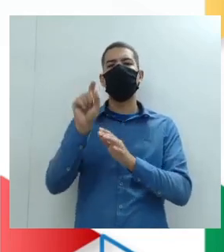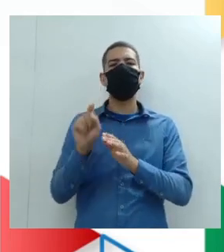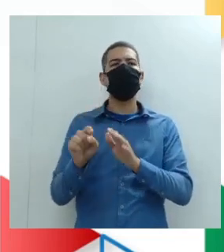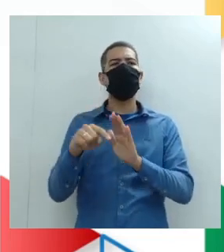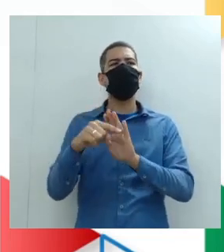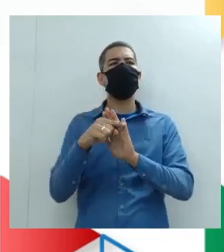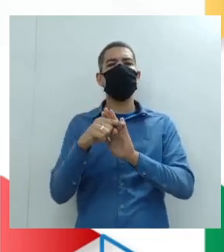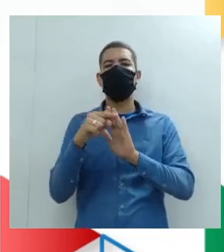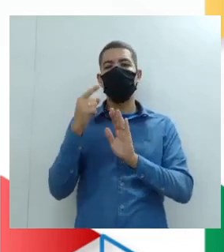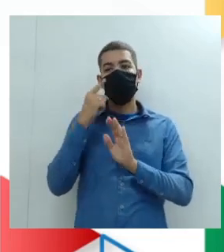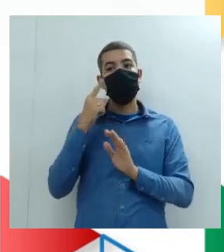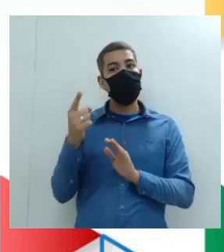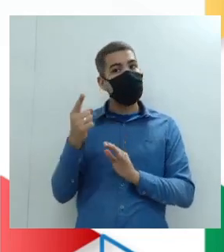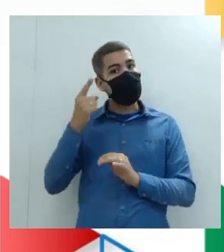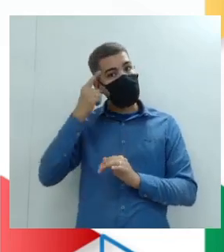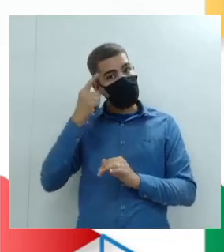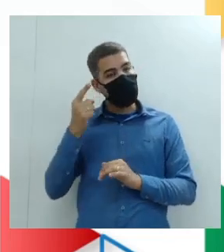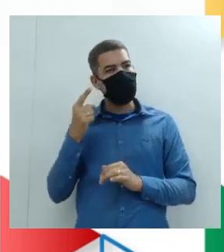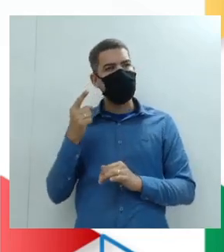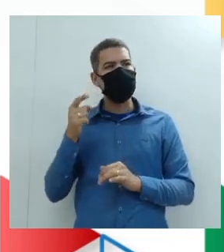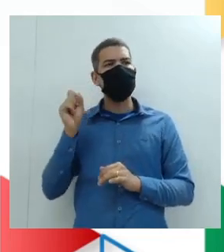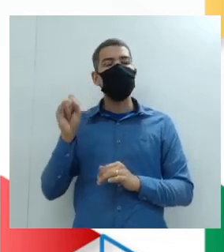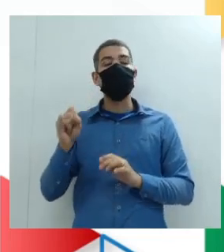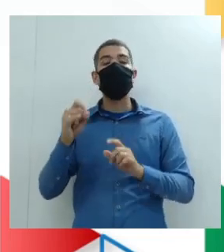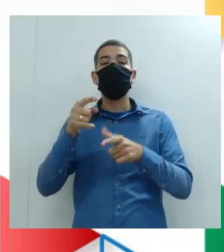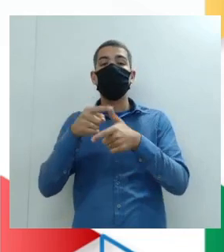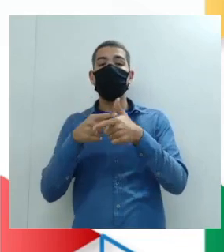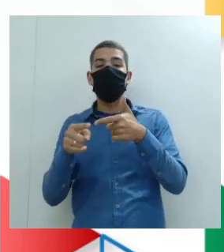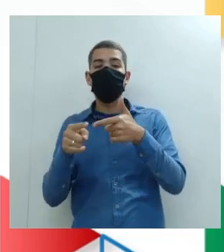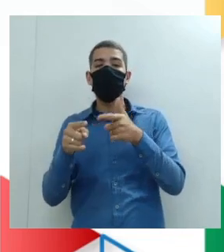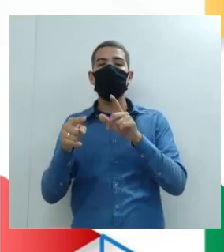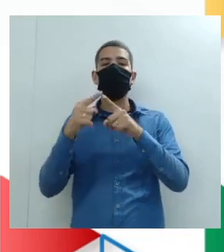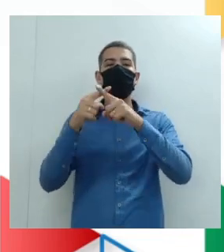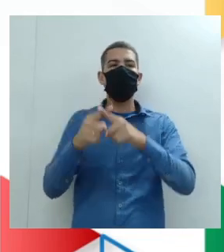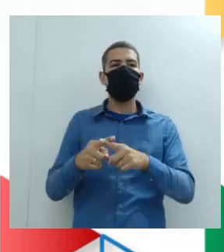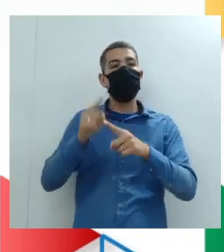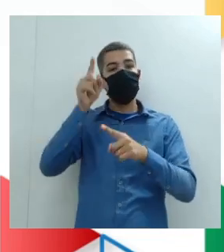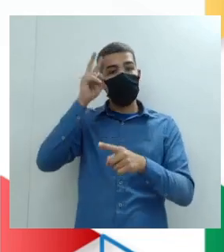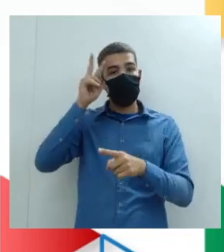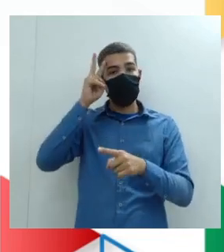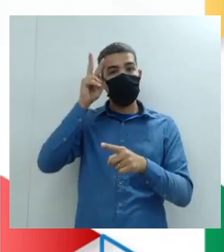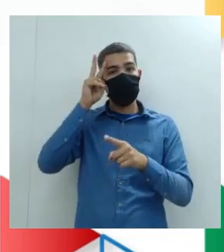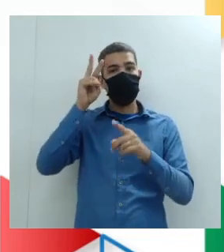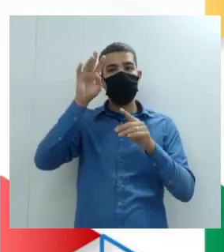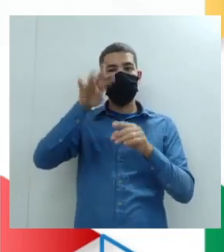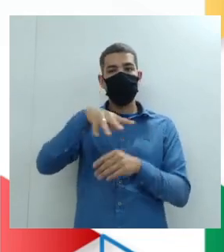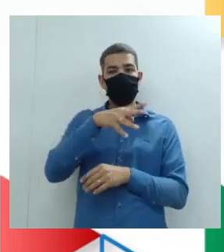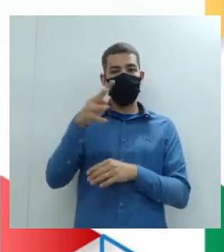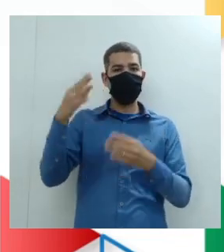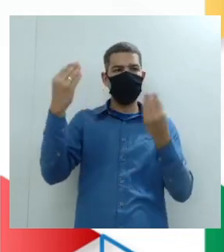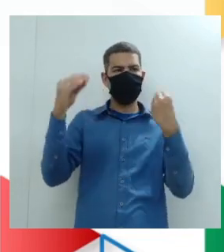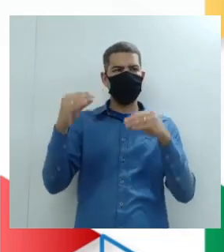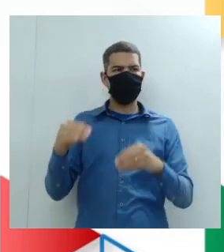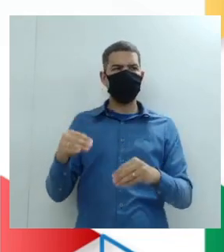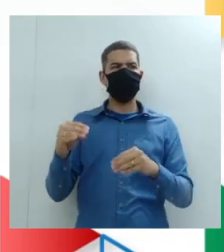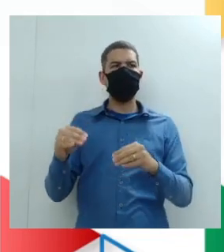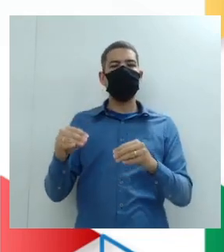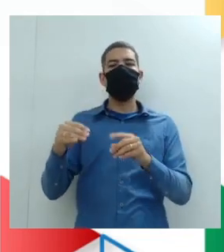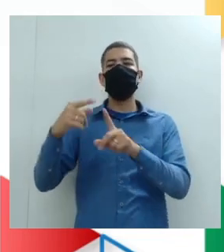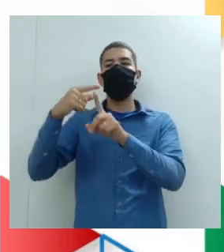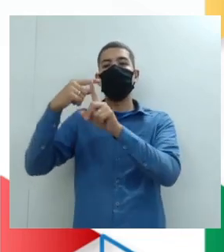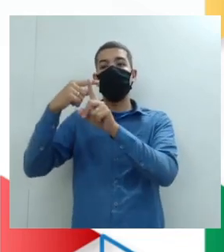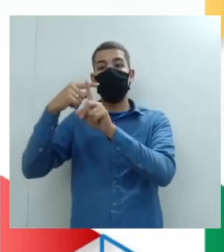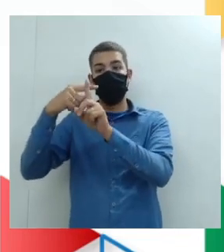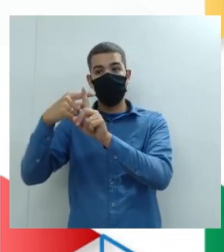favor, jogo de sinal. Se eu estou dividindo ou multiplicando, lembra da tabelinha, faz aquele jogo de sinal. Mais com menos dá